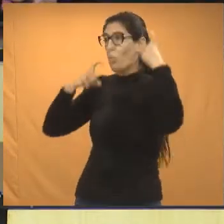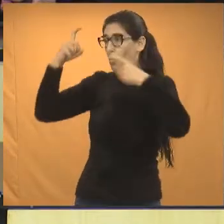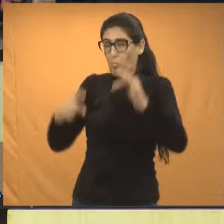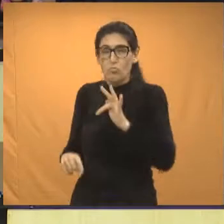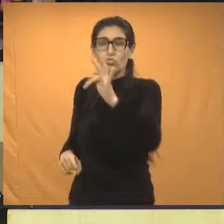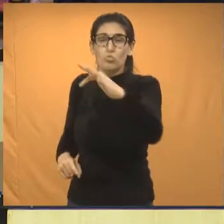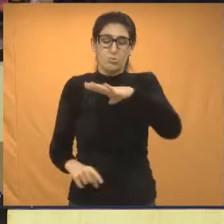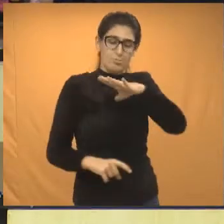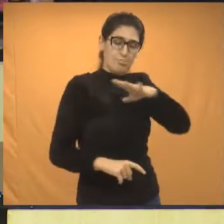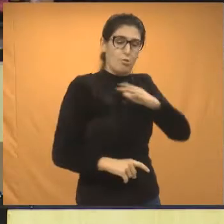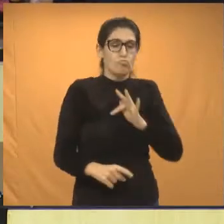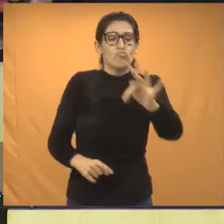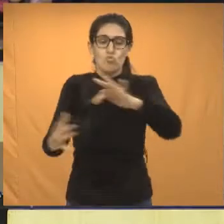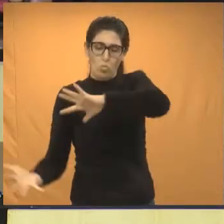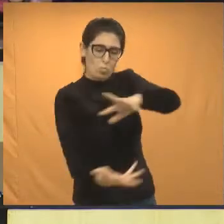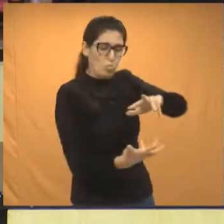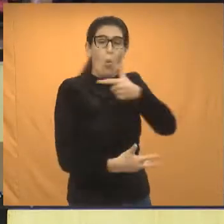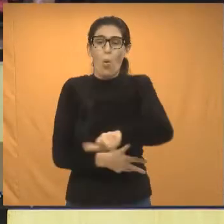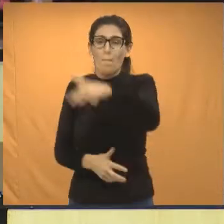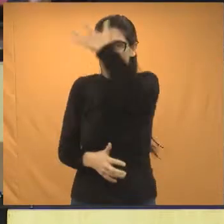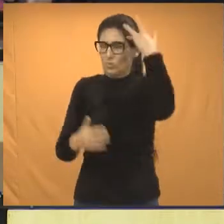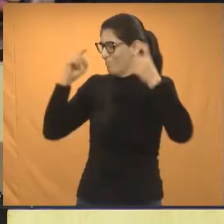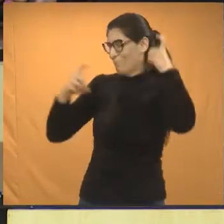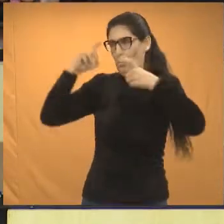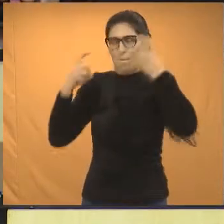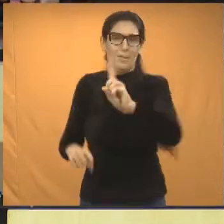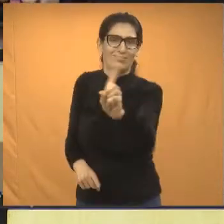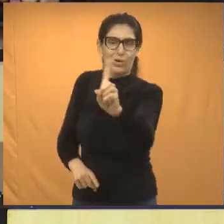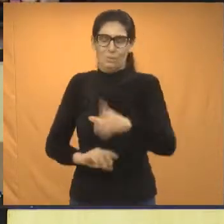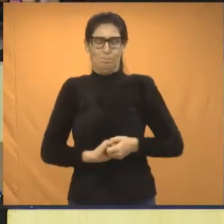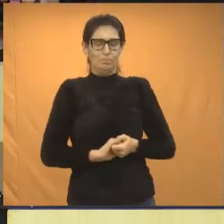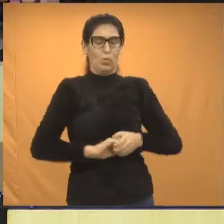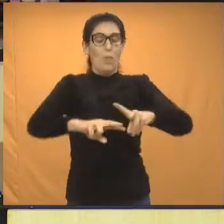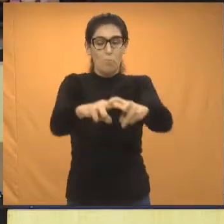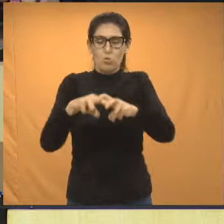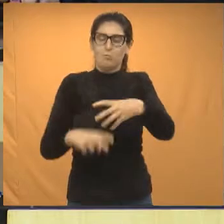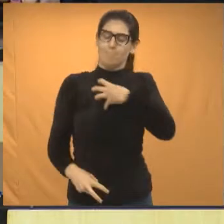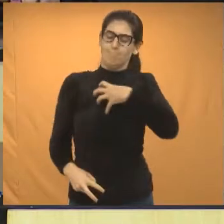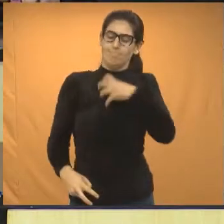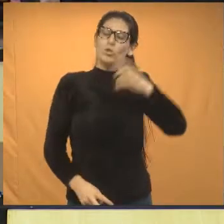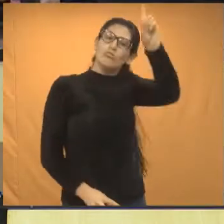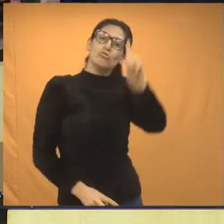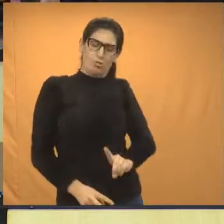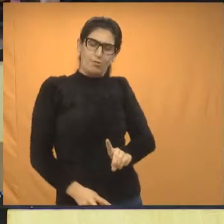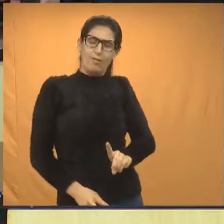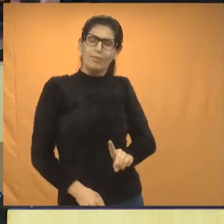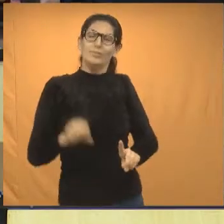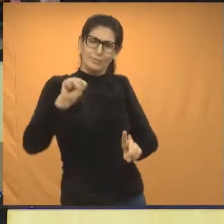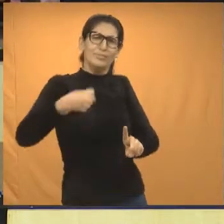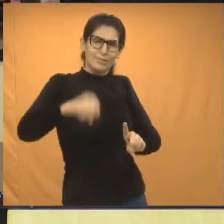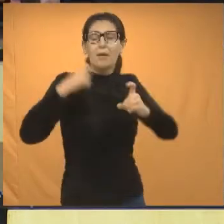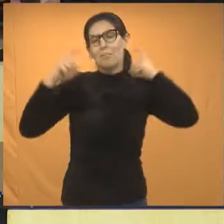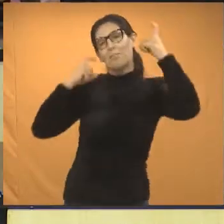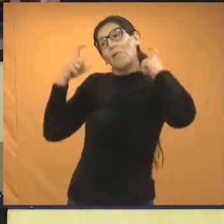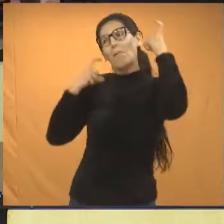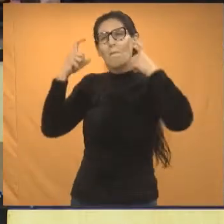do planeta, coisas que algumas pessoas não se preocupam, não é? Então, eu me sinto nesse direito de estar